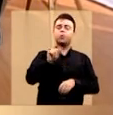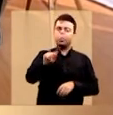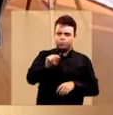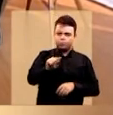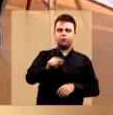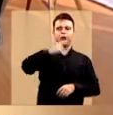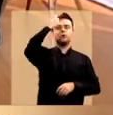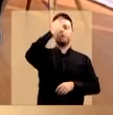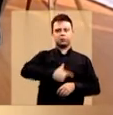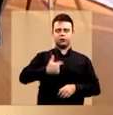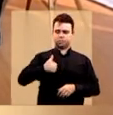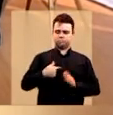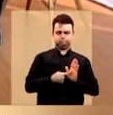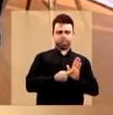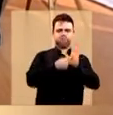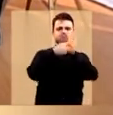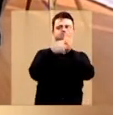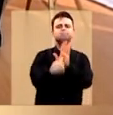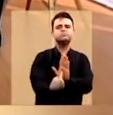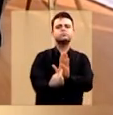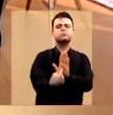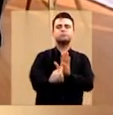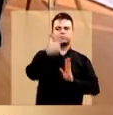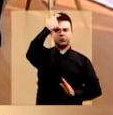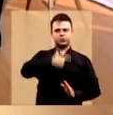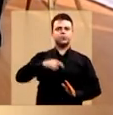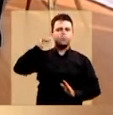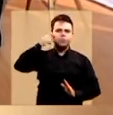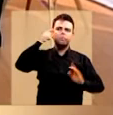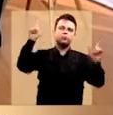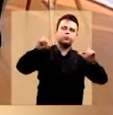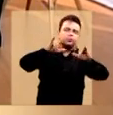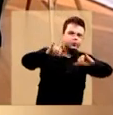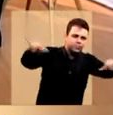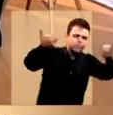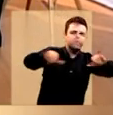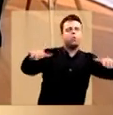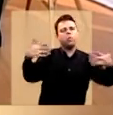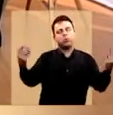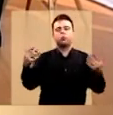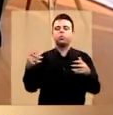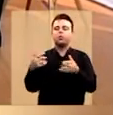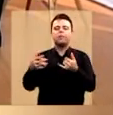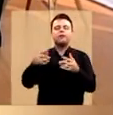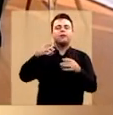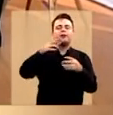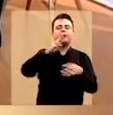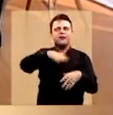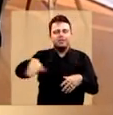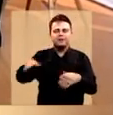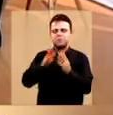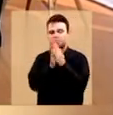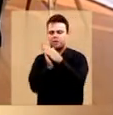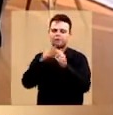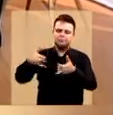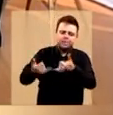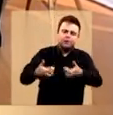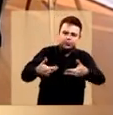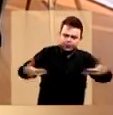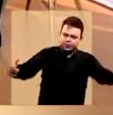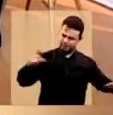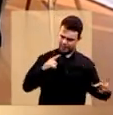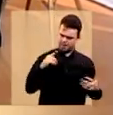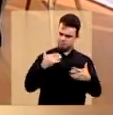questão da representatividade. Então, representatividade negra na mídia, nos brinquedos, enfim, como é que você vê essa questão? A gente